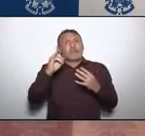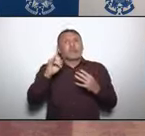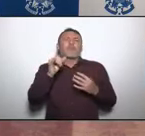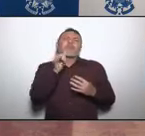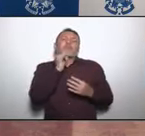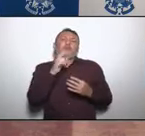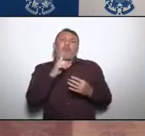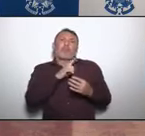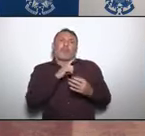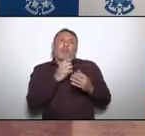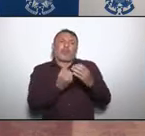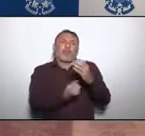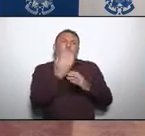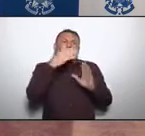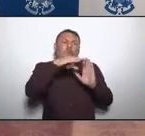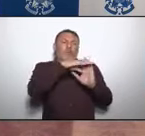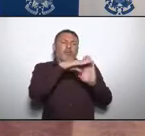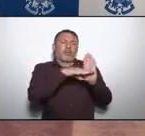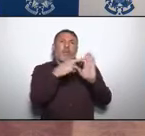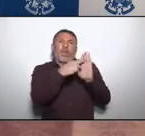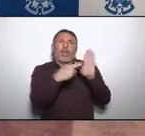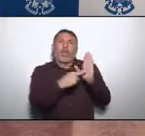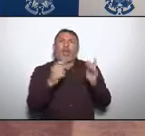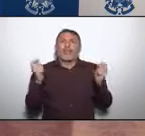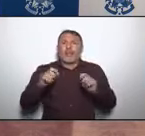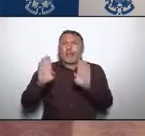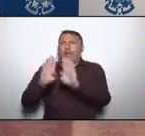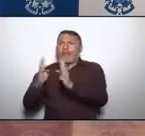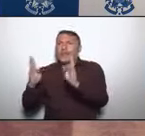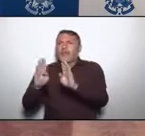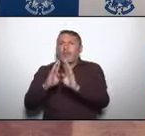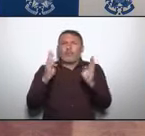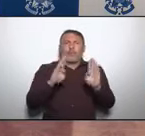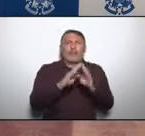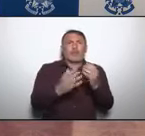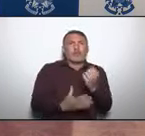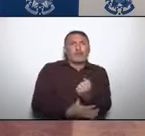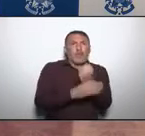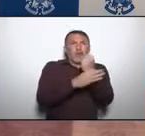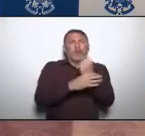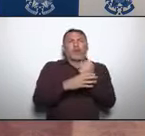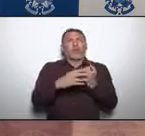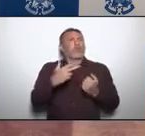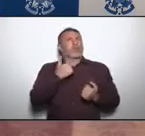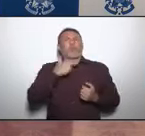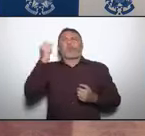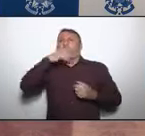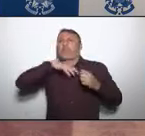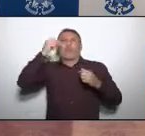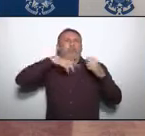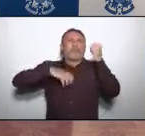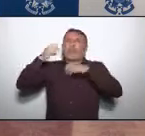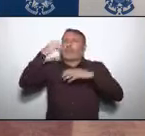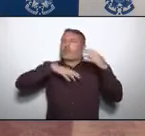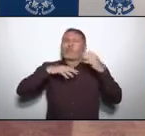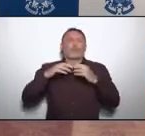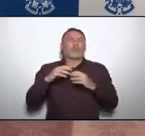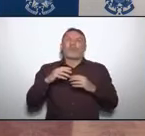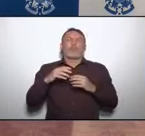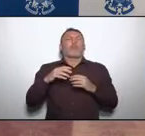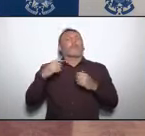permita a gente abrir, tiver um pouco mais de segurança, né, a gente, mais do que nunca, nós temos interesse na reabertura. Por isso que a